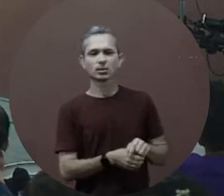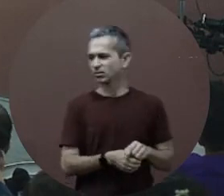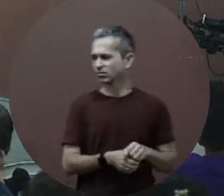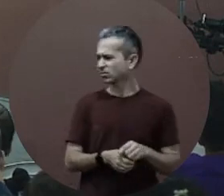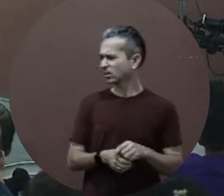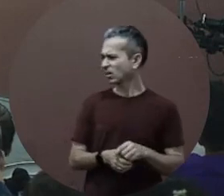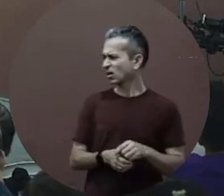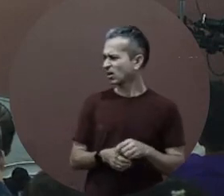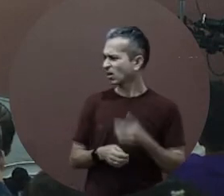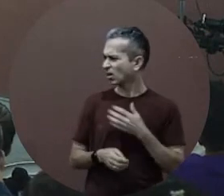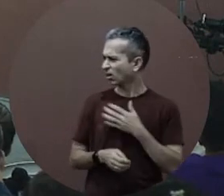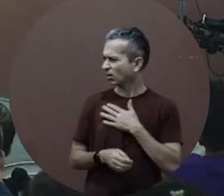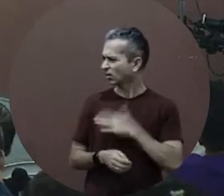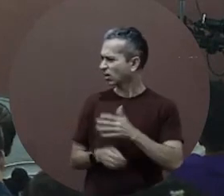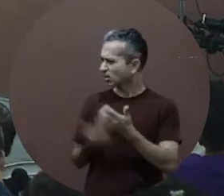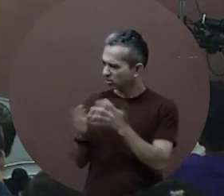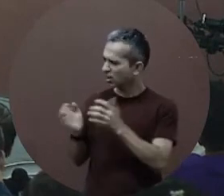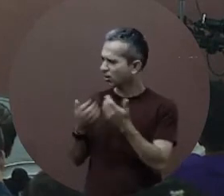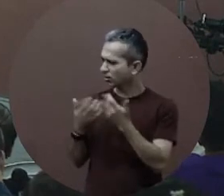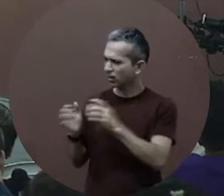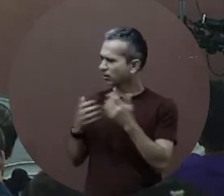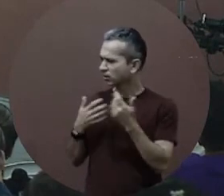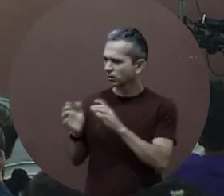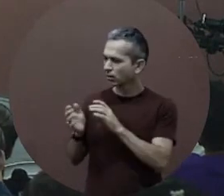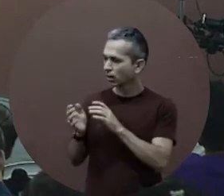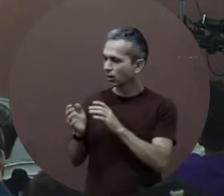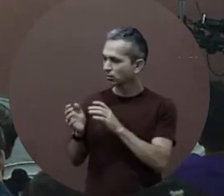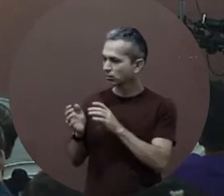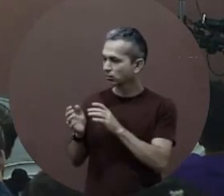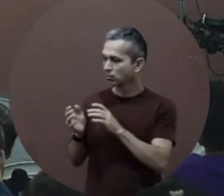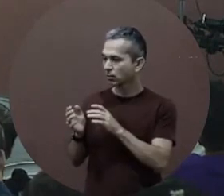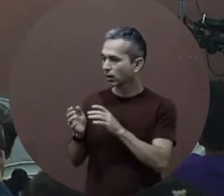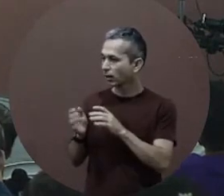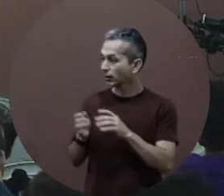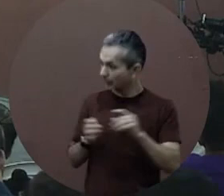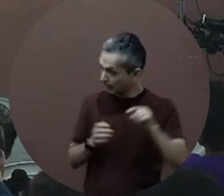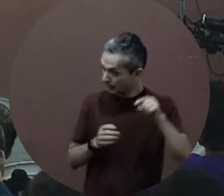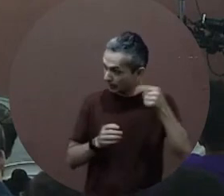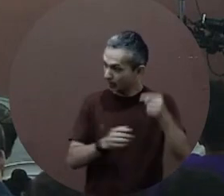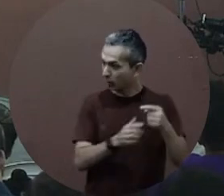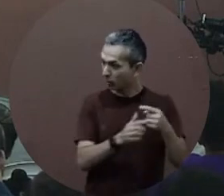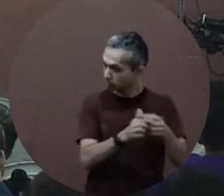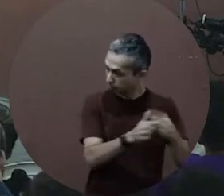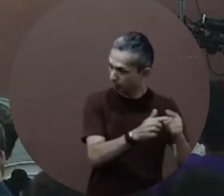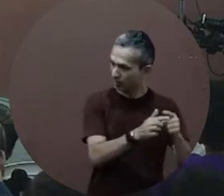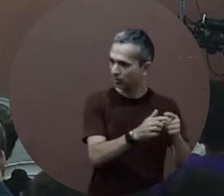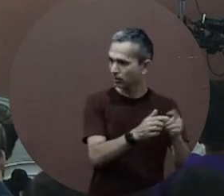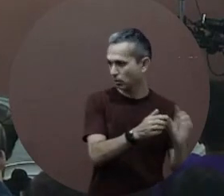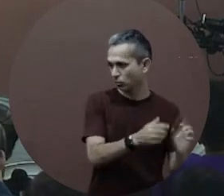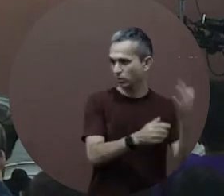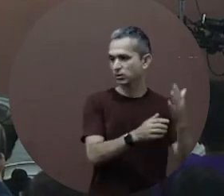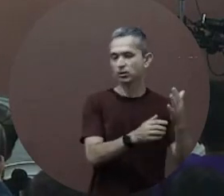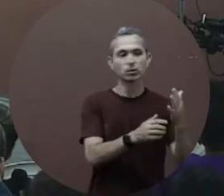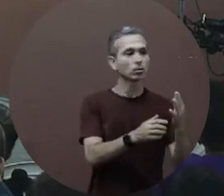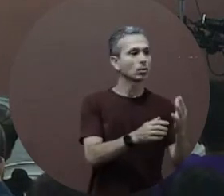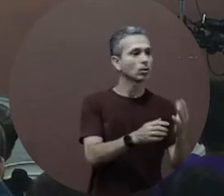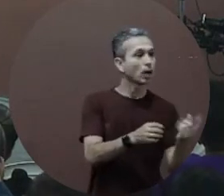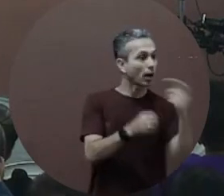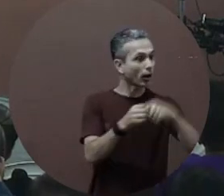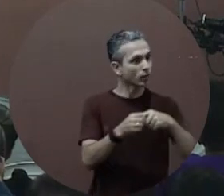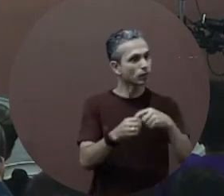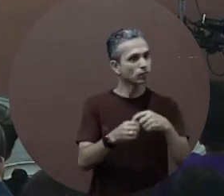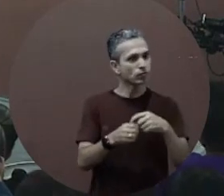2 pernas, aí chega para você todo quebrado e diz: pastor, me ajuda. Aí você diz: caramba, eu queria que ele não caísse, porque o trabalho era